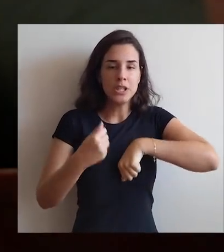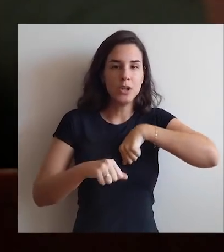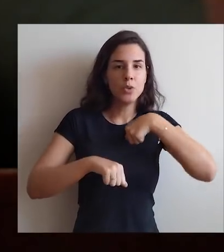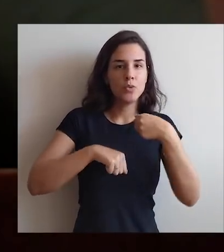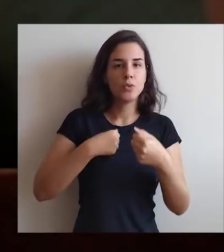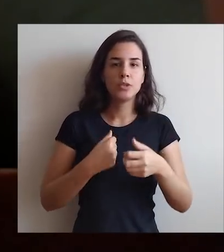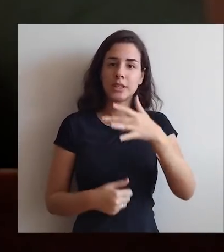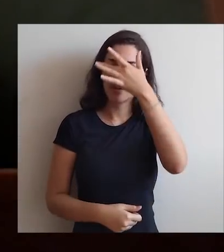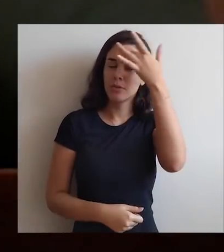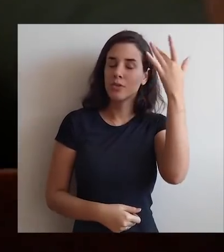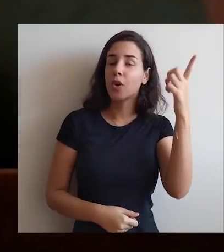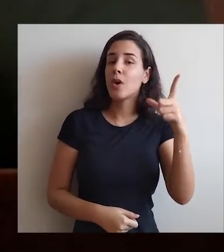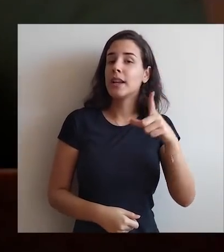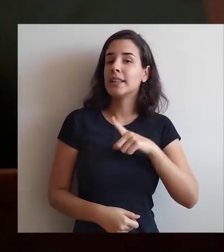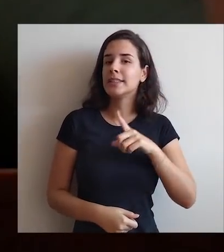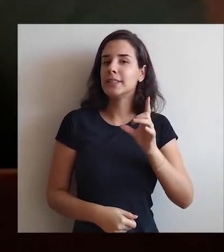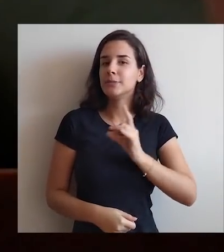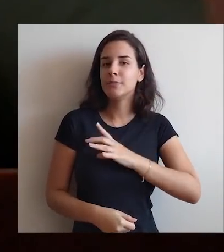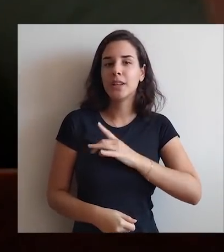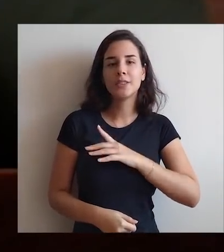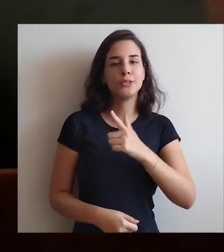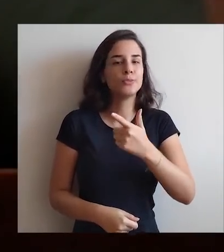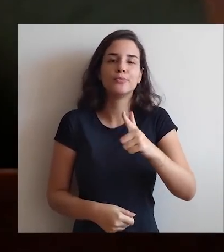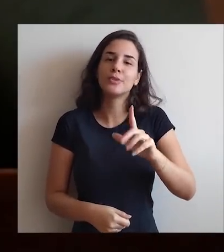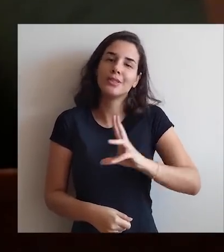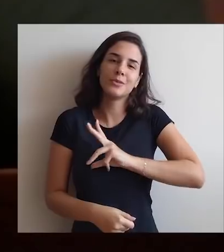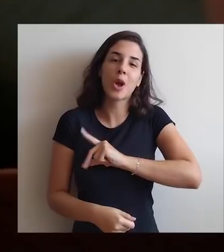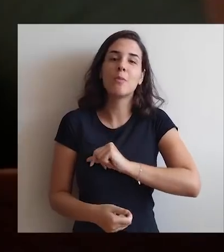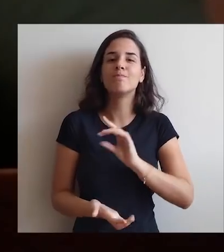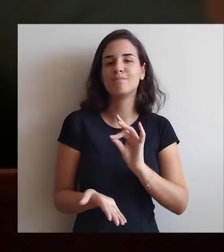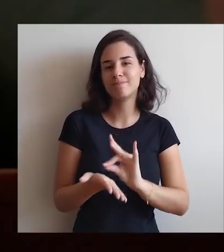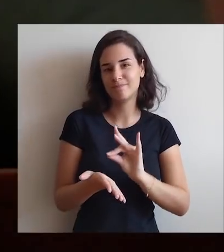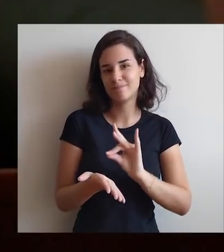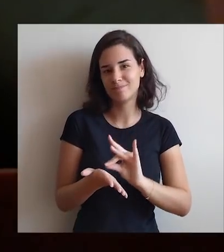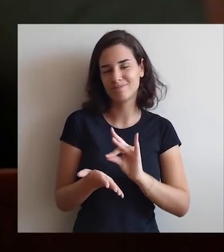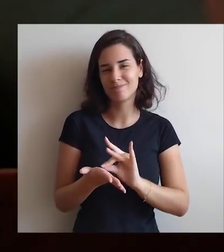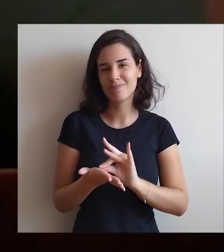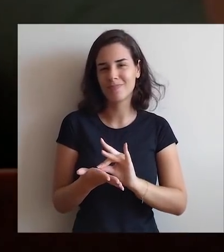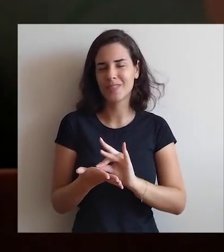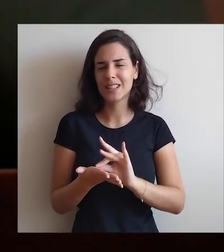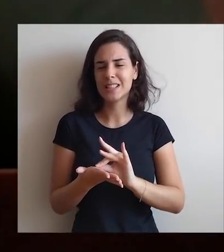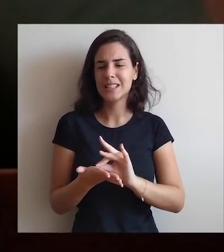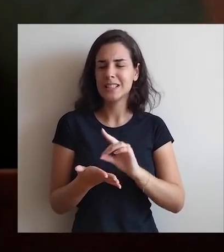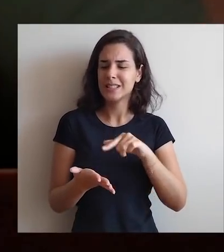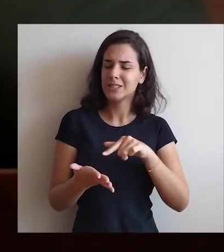tormento. Aquele que tem medo não é aperfeiçoado em amor."